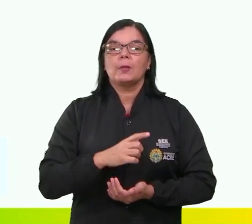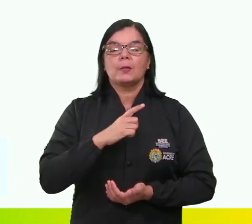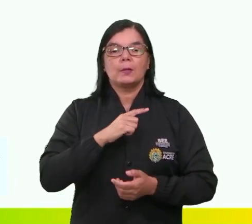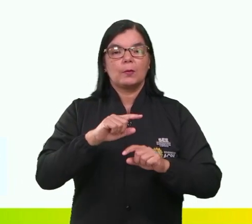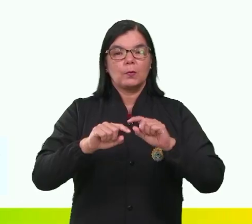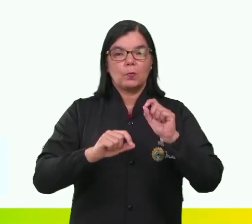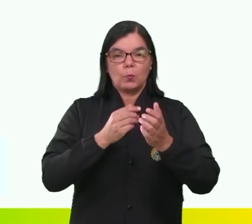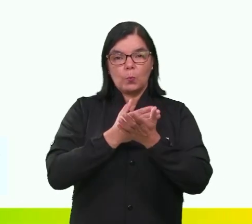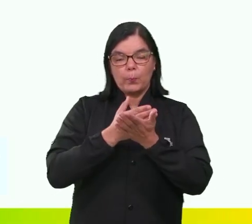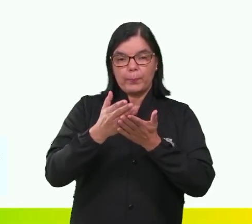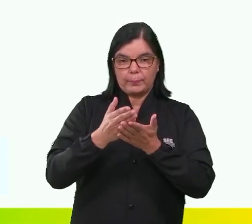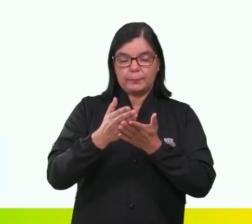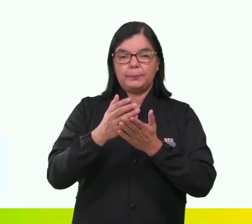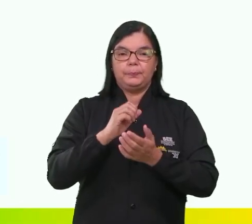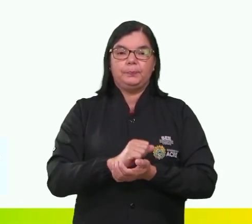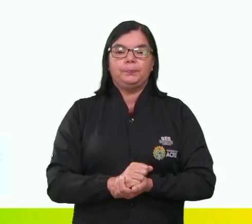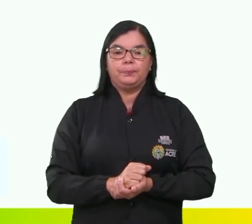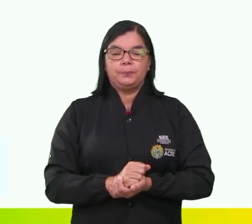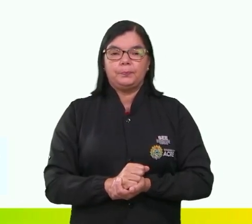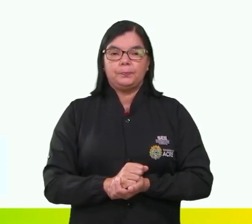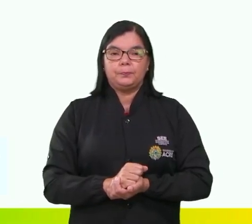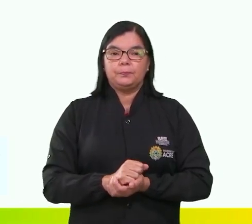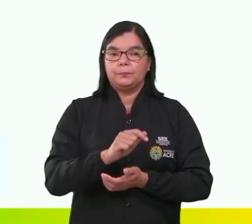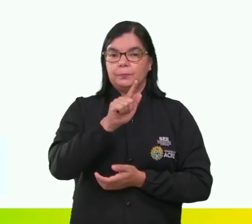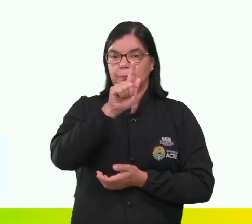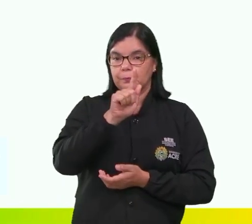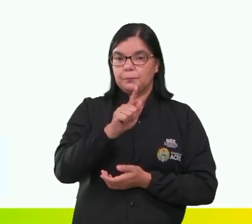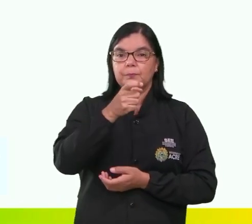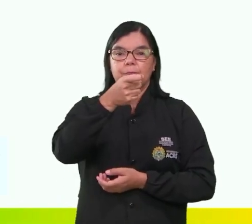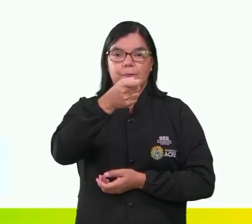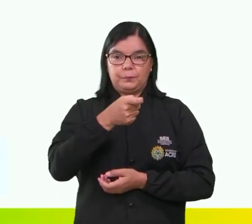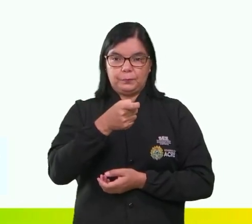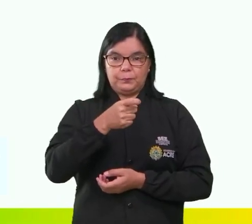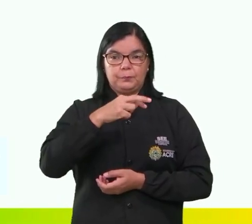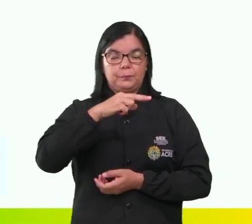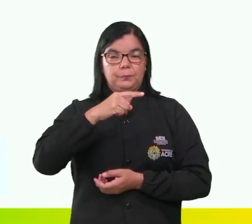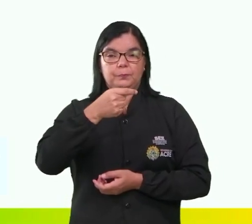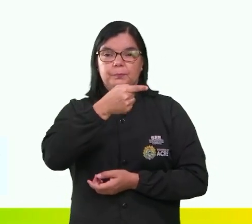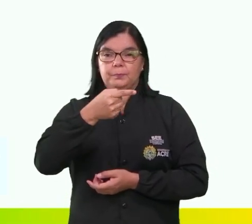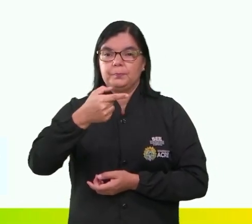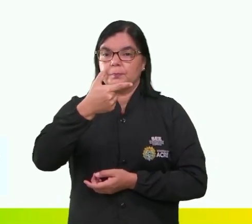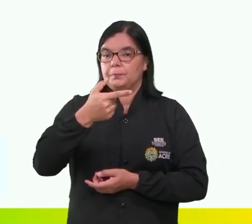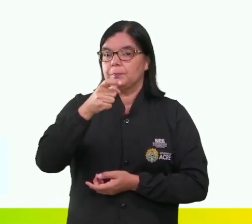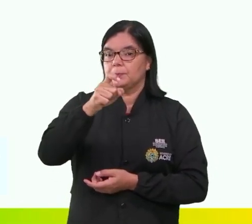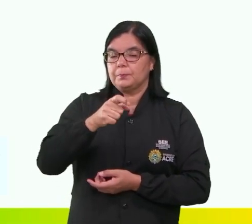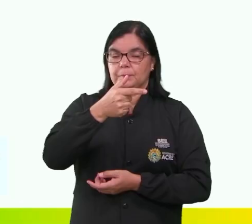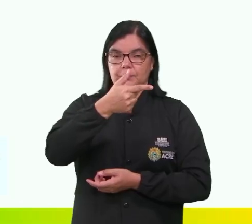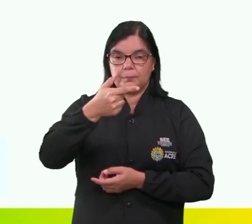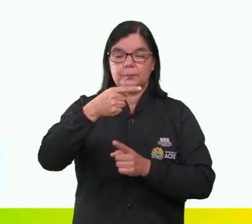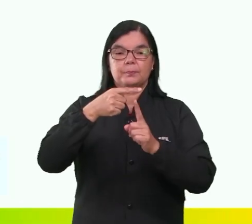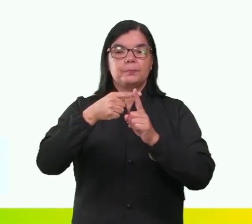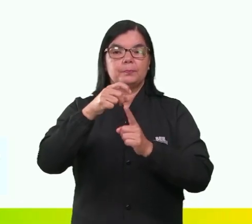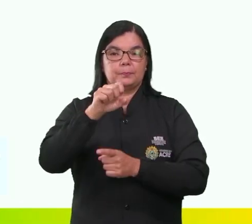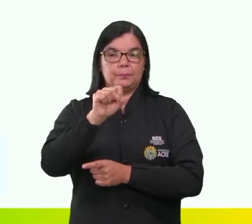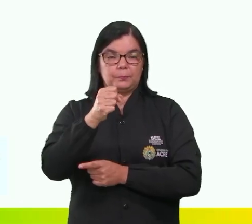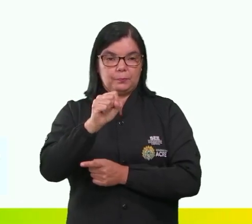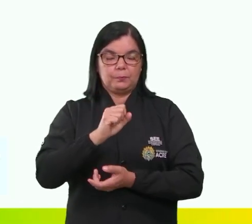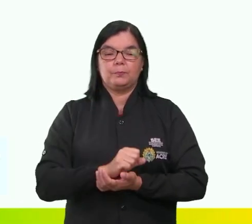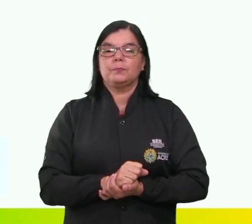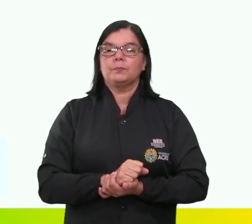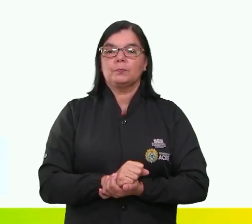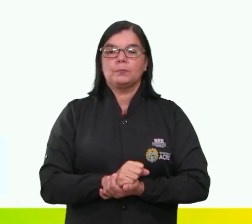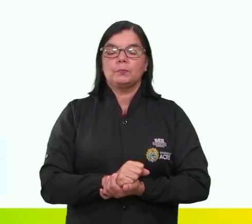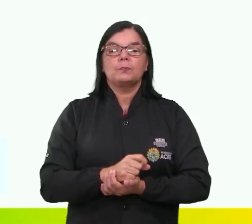caso, começamos pela função g de x igual a menos 2x mais 8,